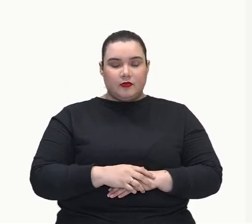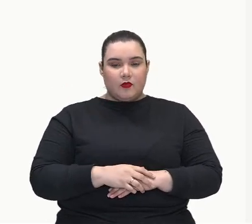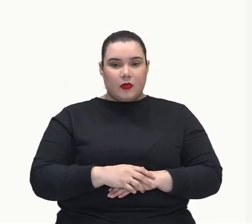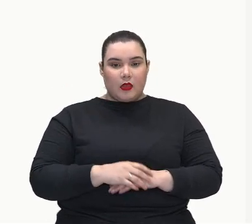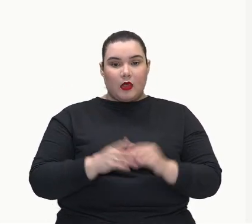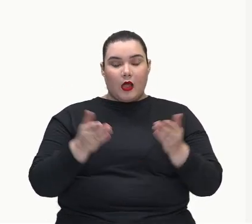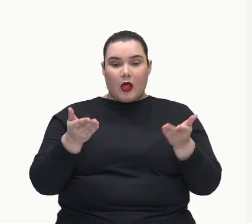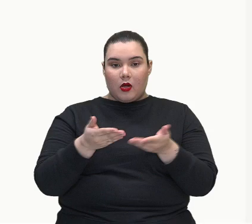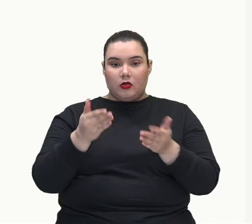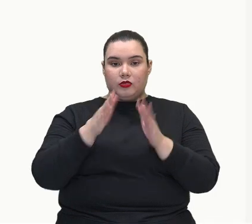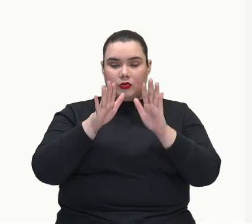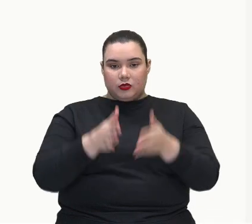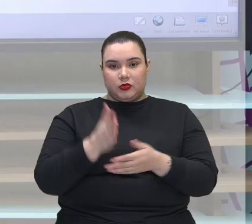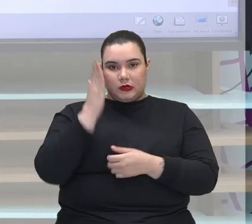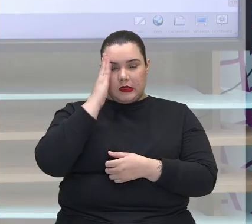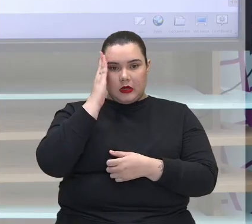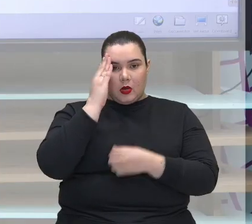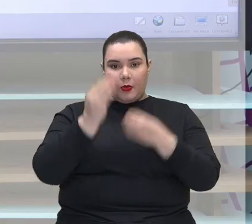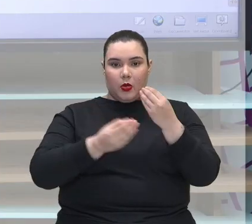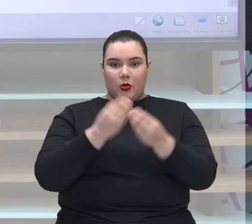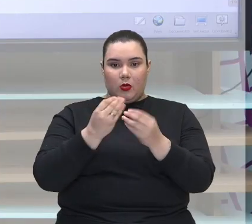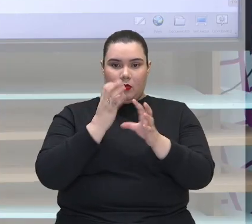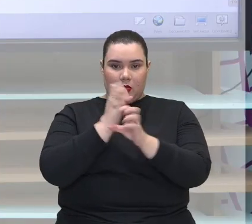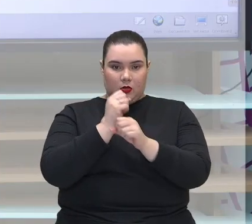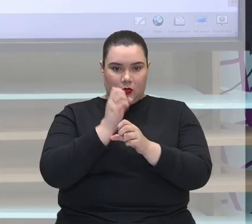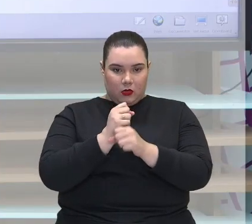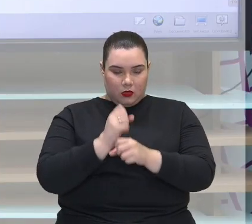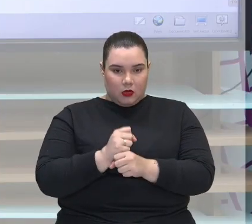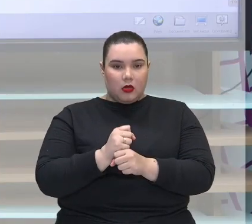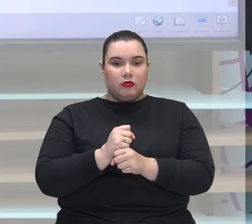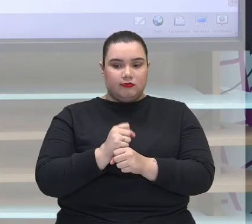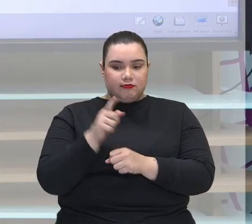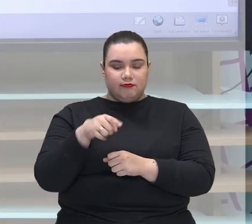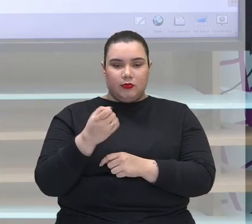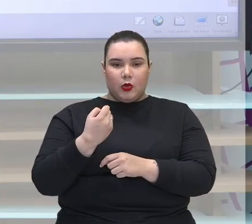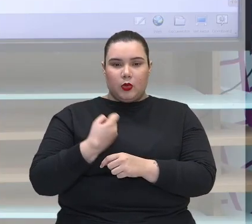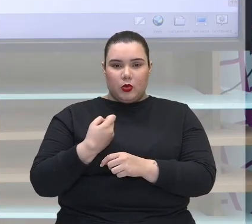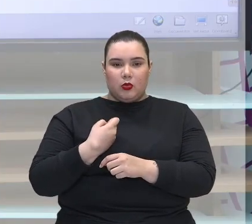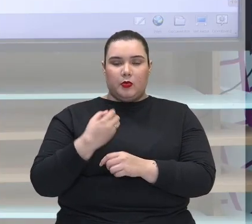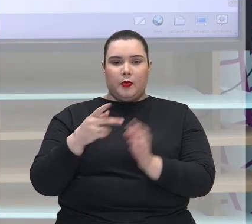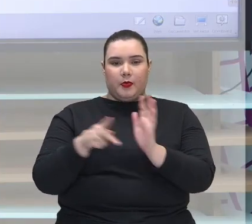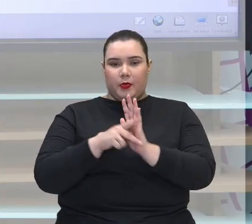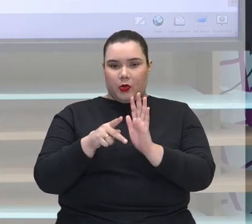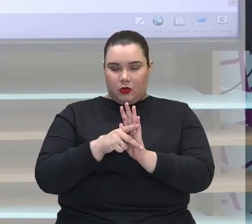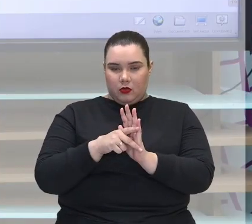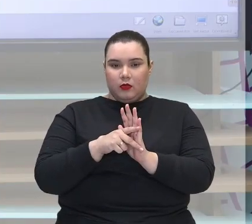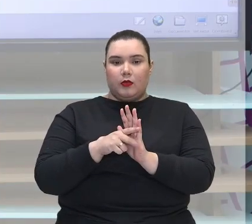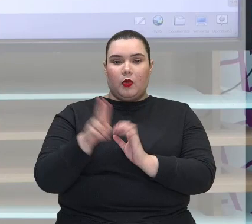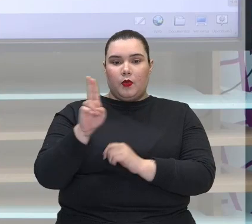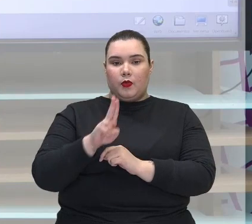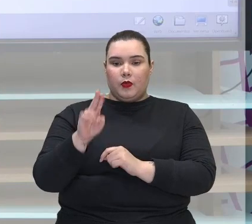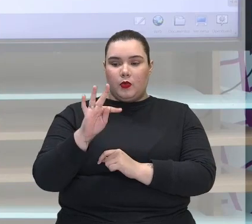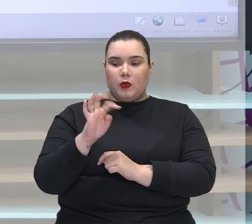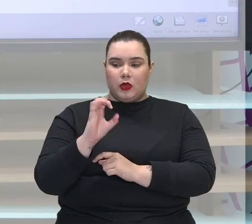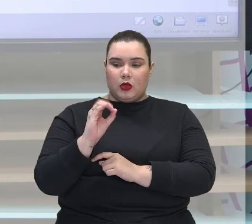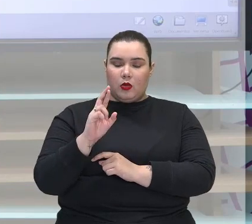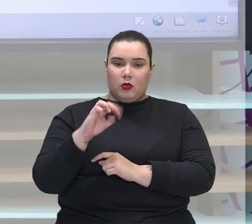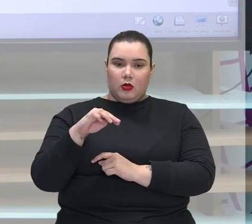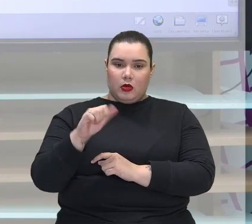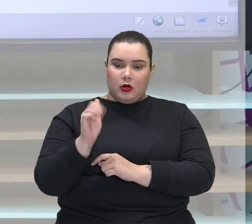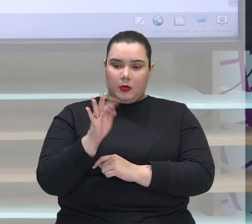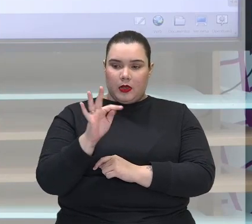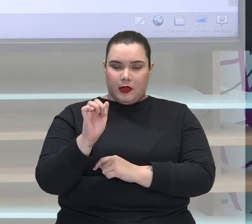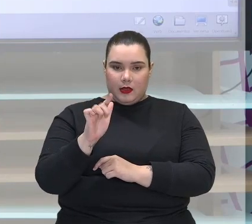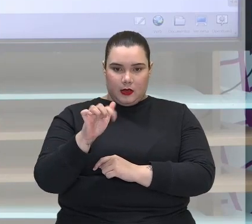a gente já sabe como calcular os valores ali dos segmentos, usando o teorema de Tales, a